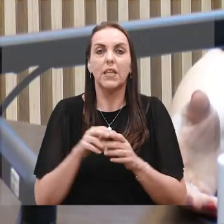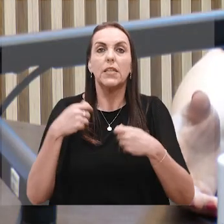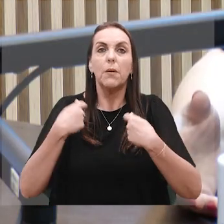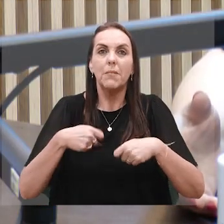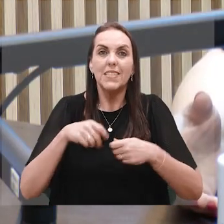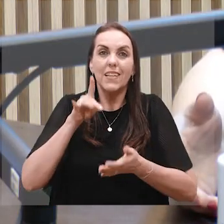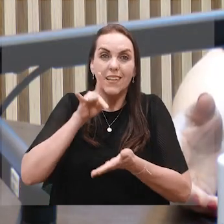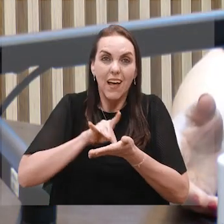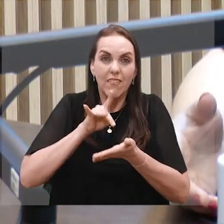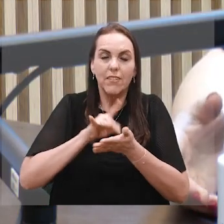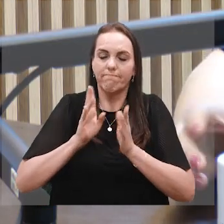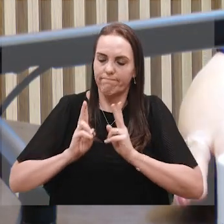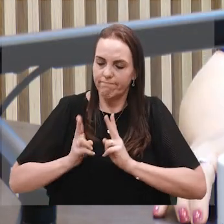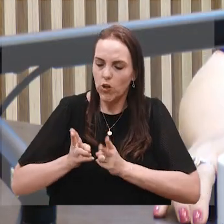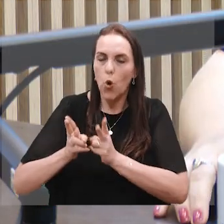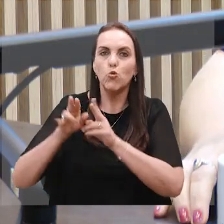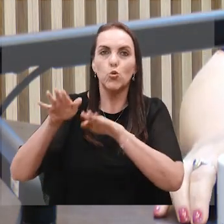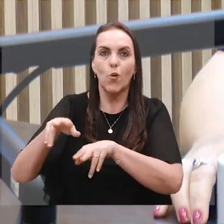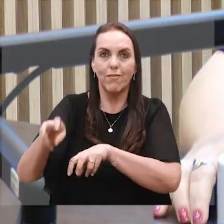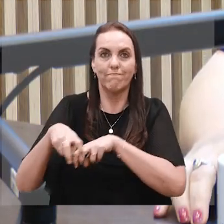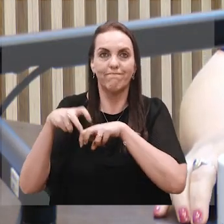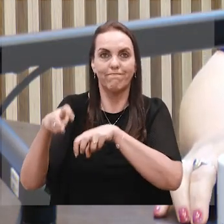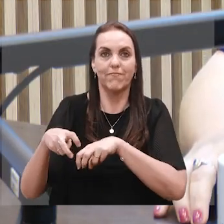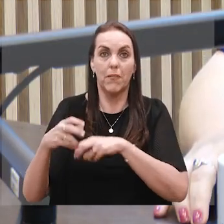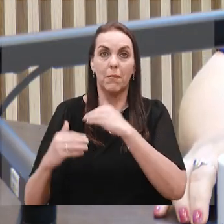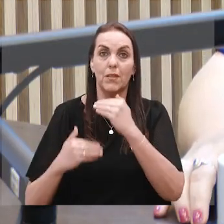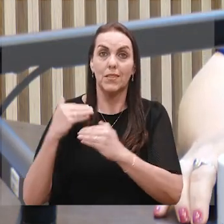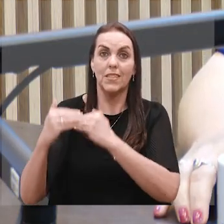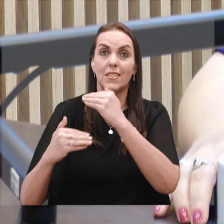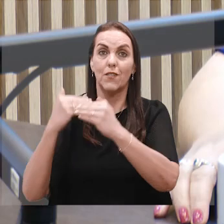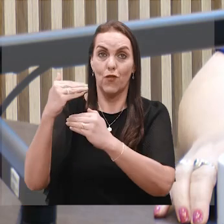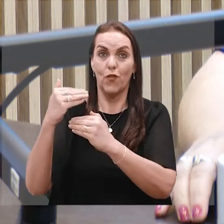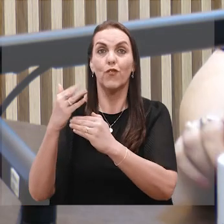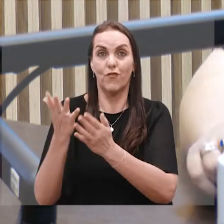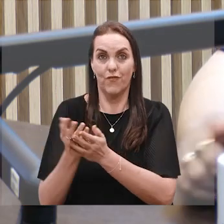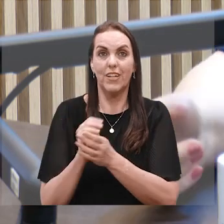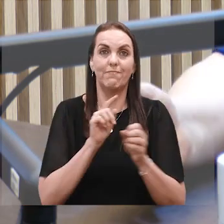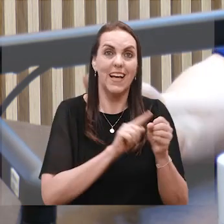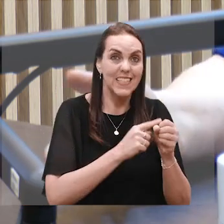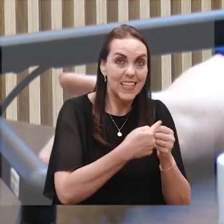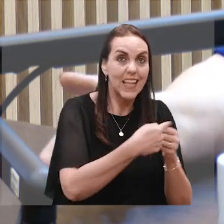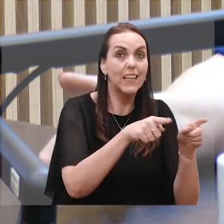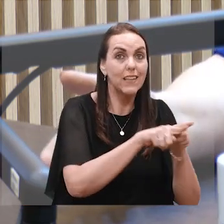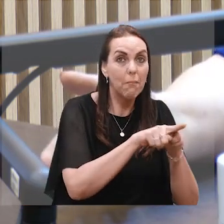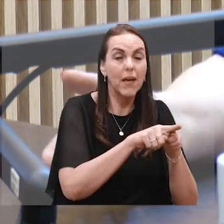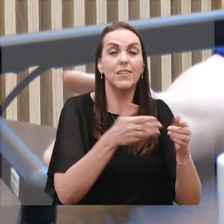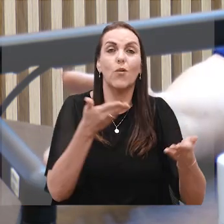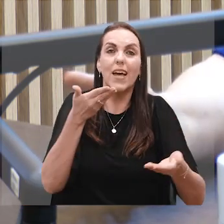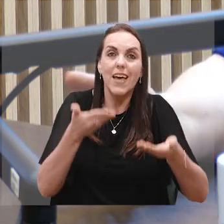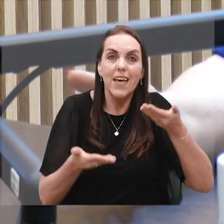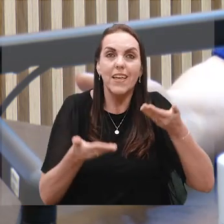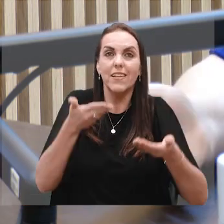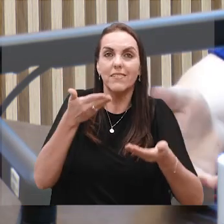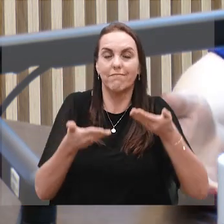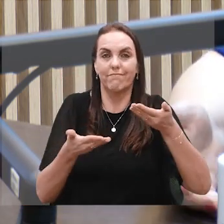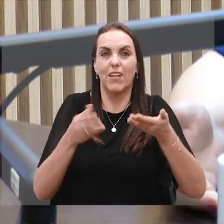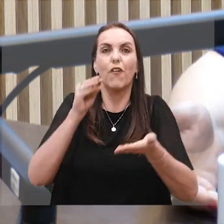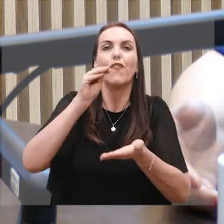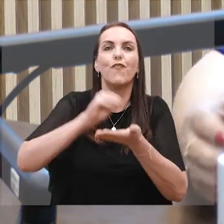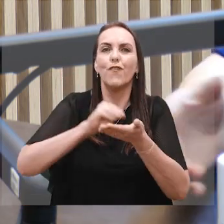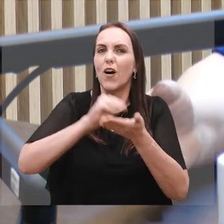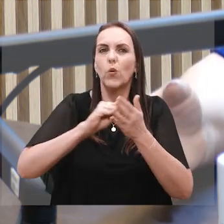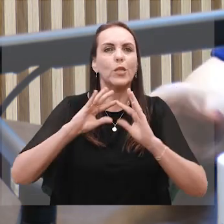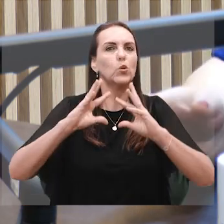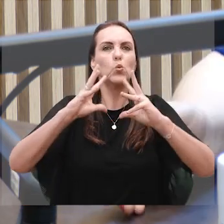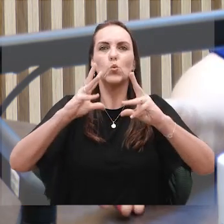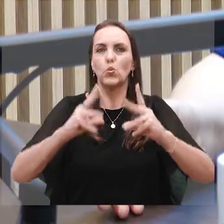verdade, a gente precisa, sim, manter o pessoal lá, mas desenvolver o núcleo urbano também. E isso é equilibrar. Eu acho que o que